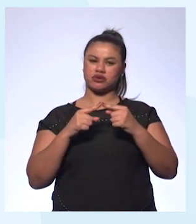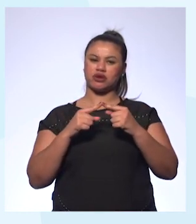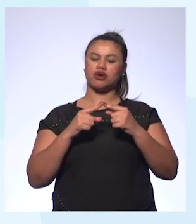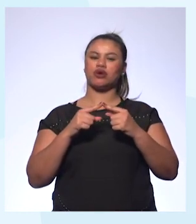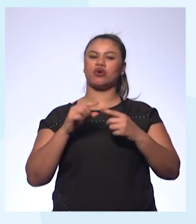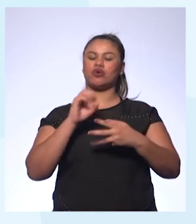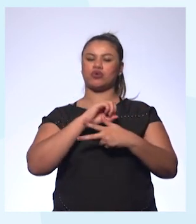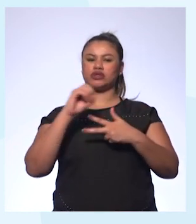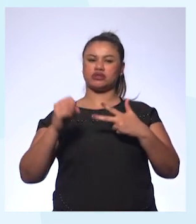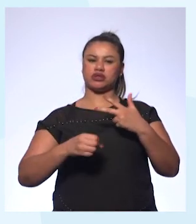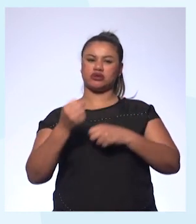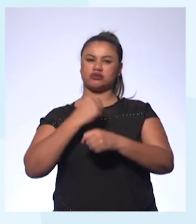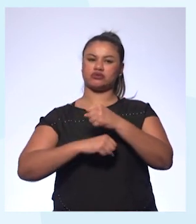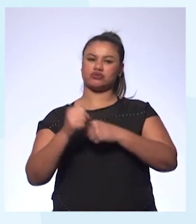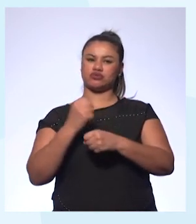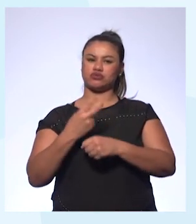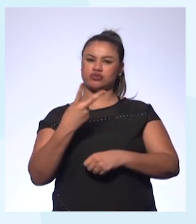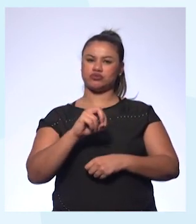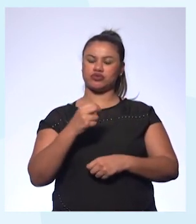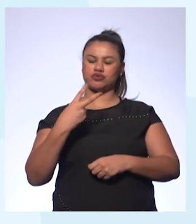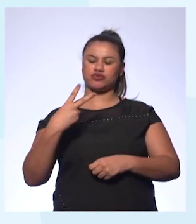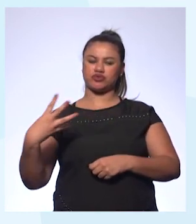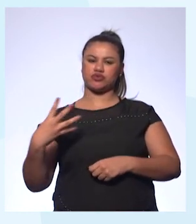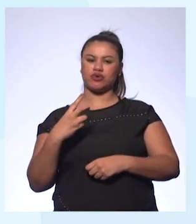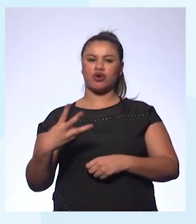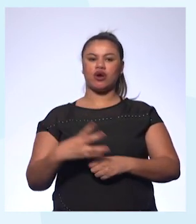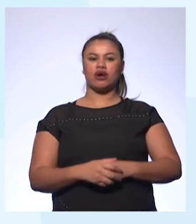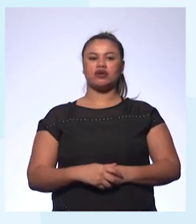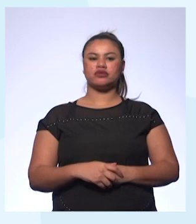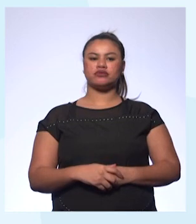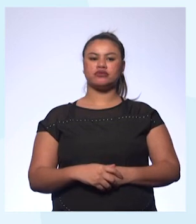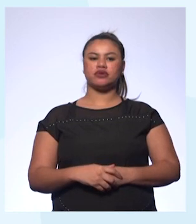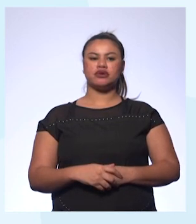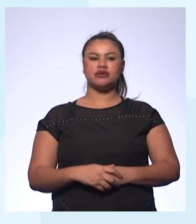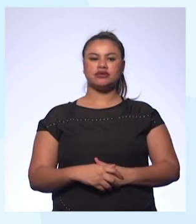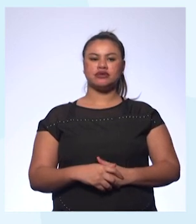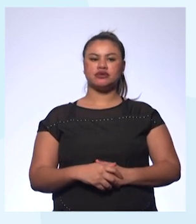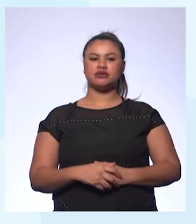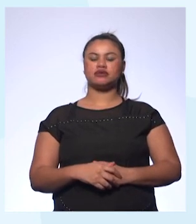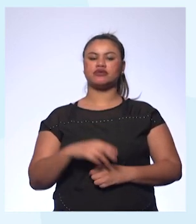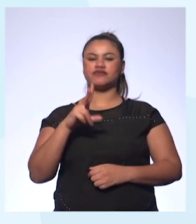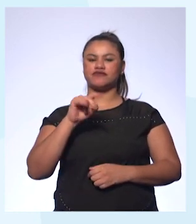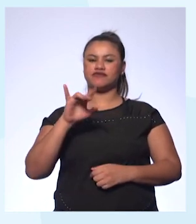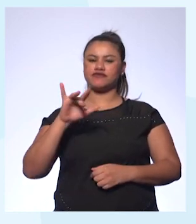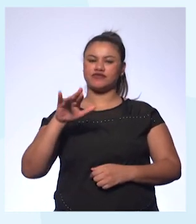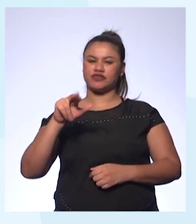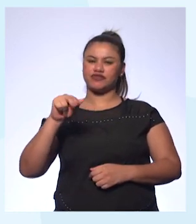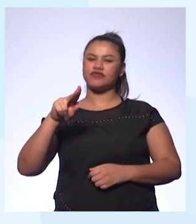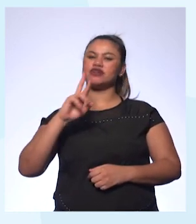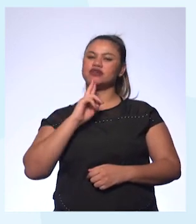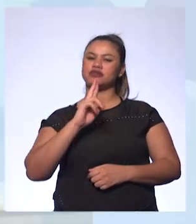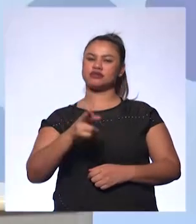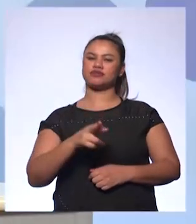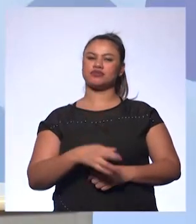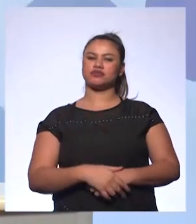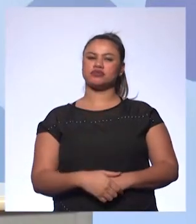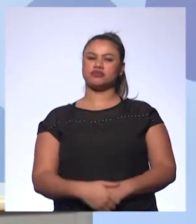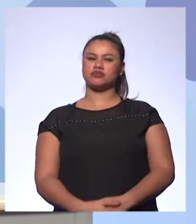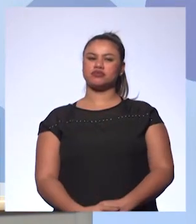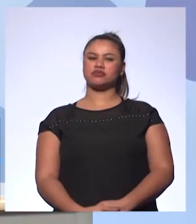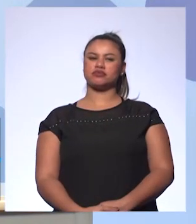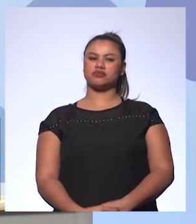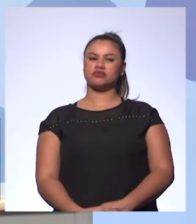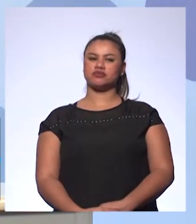aceite em 2024 coloque aí no chat ou a Vivi já respondeu né então é isso Will take I let me see you